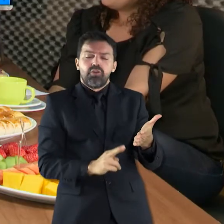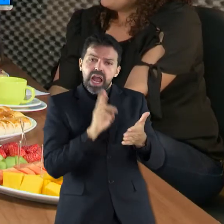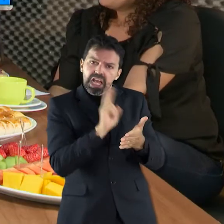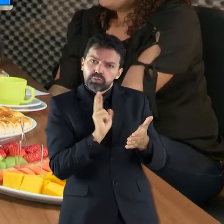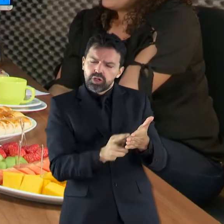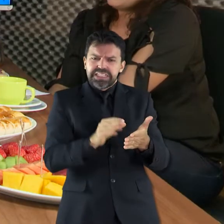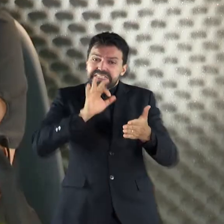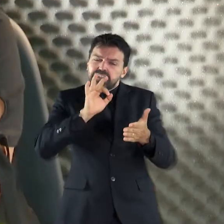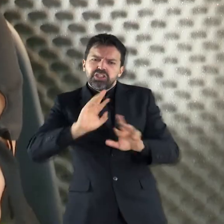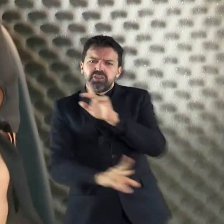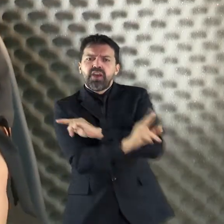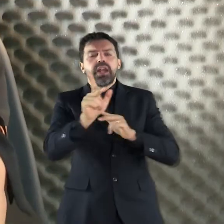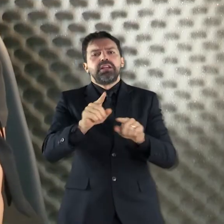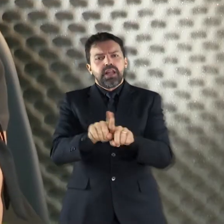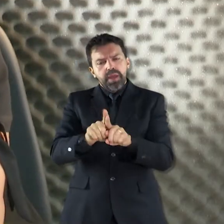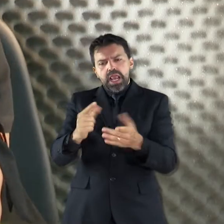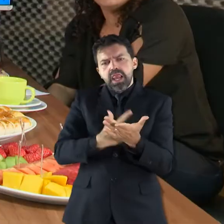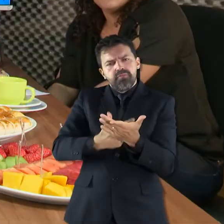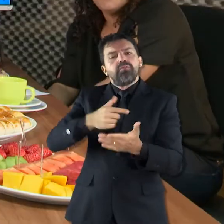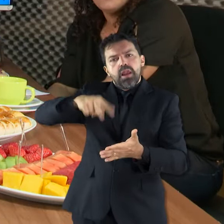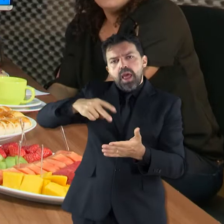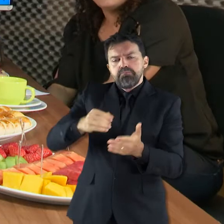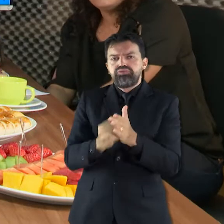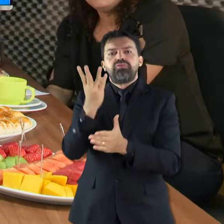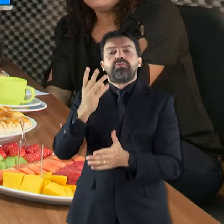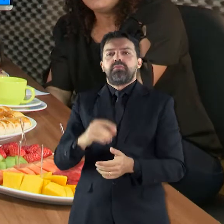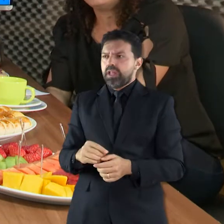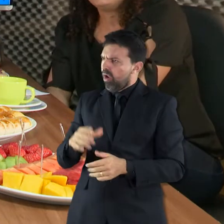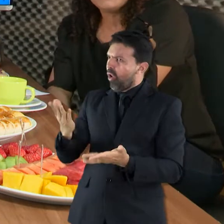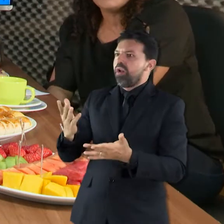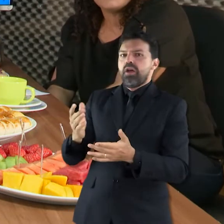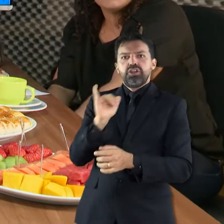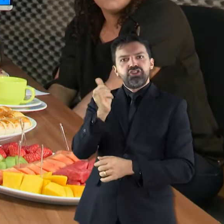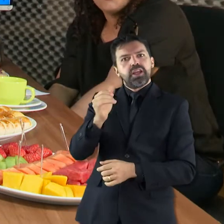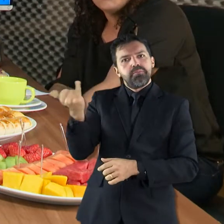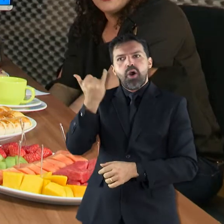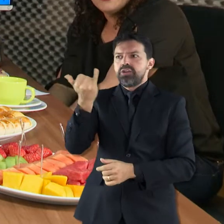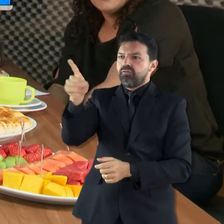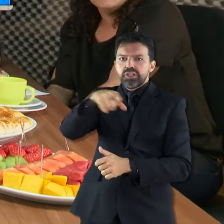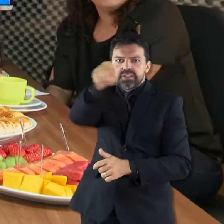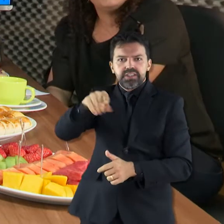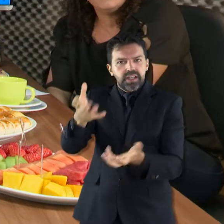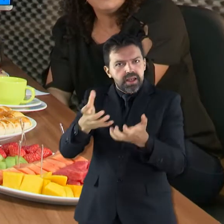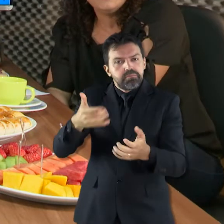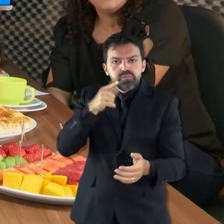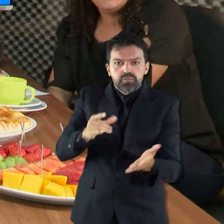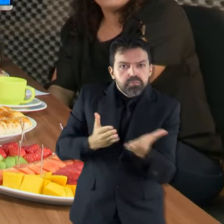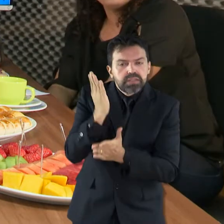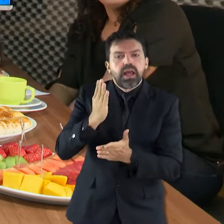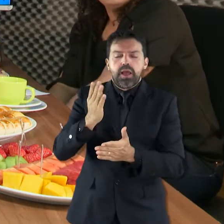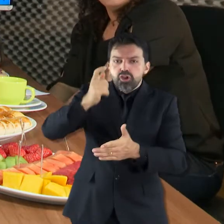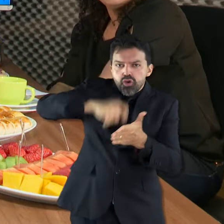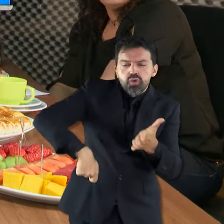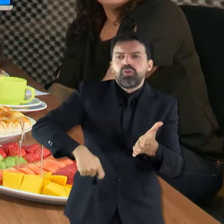dicas preciosas aí para a garotada. Aí, os estagiários aqui do nosso tribunal, presta atenção aí, tá todo mundo querendo passar em concurso, né? Do MP,